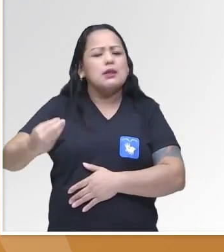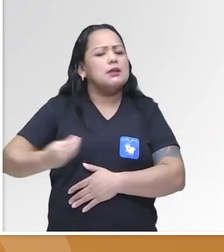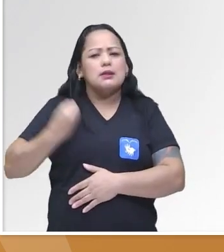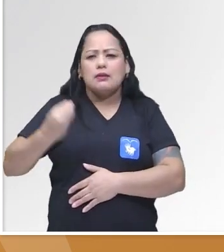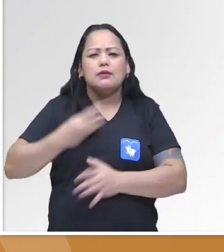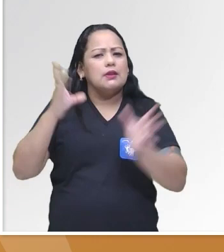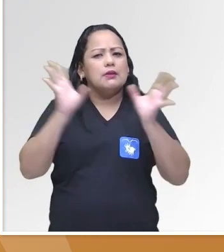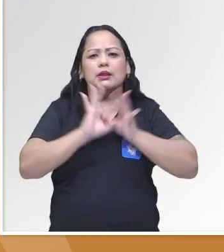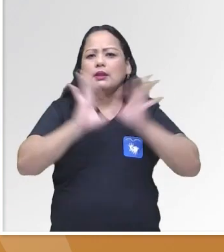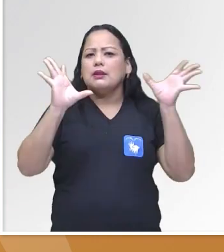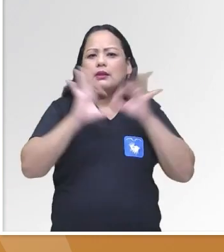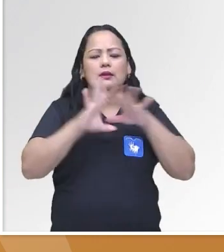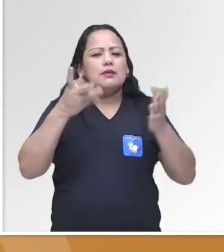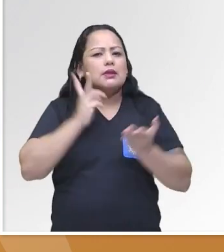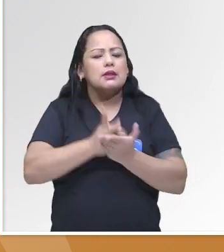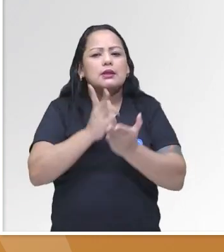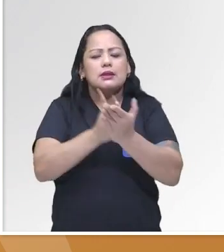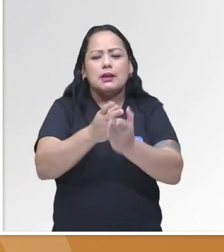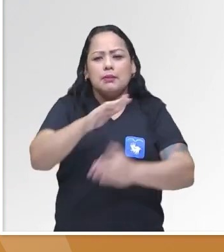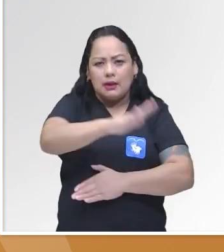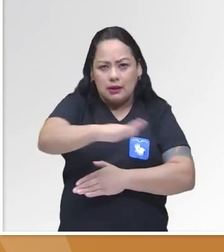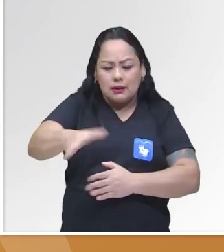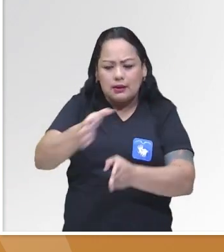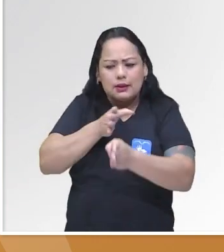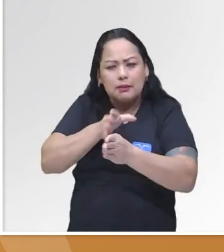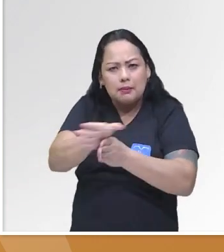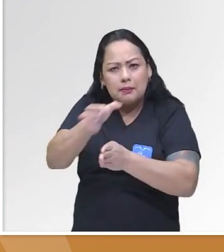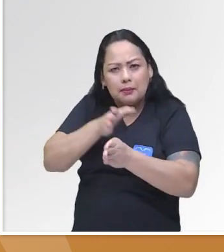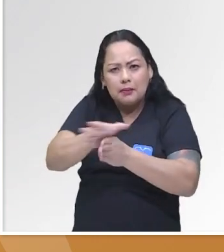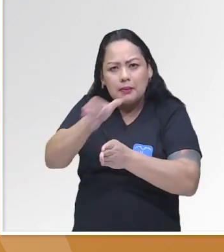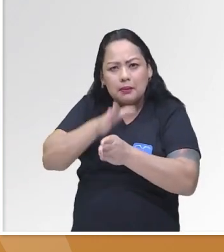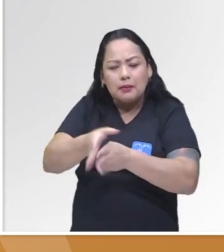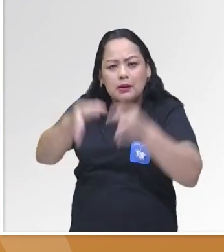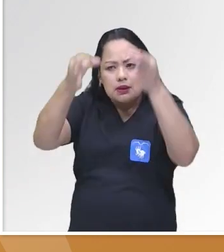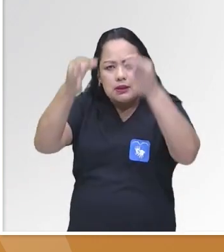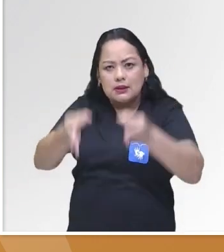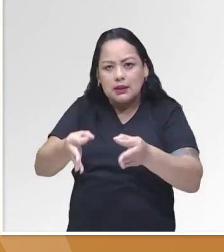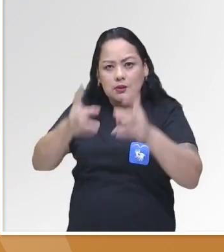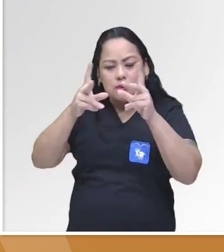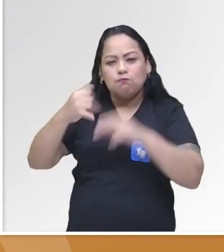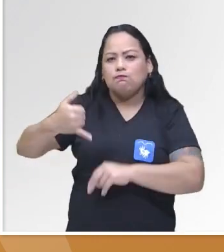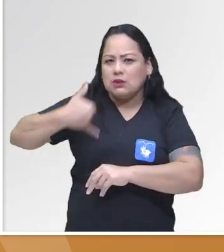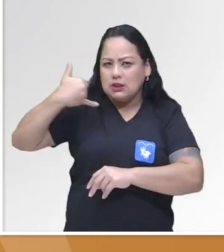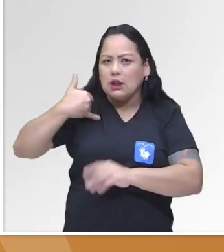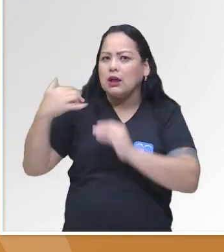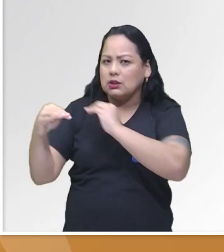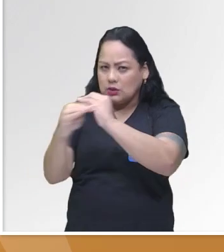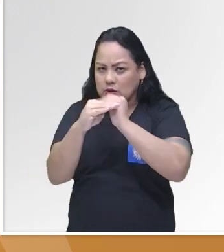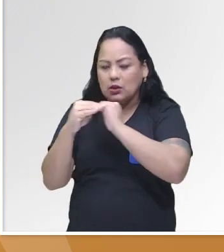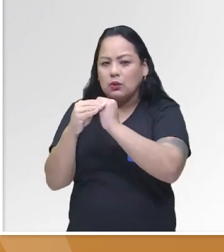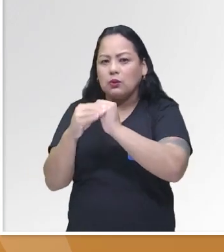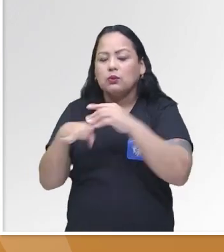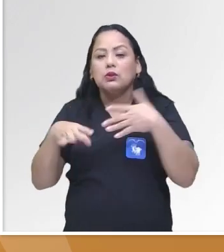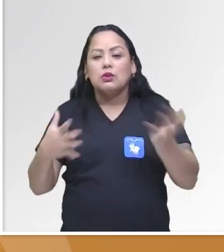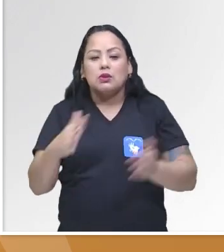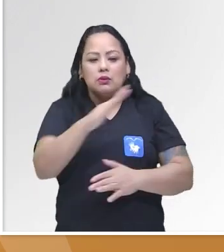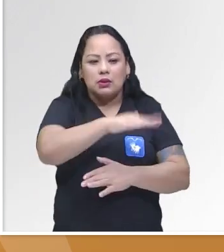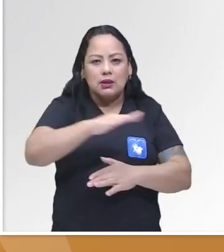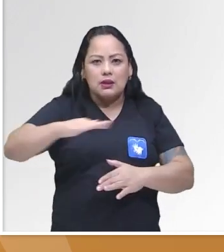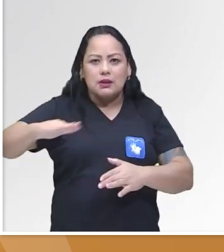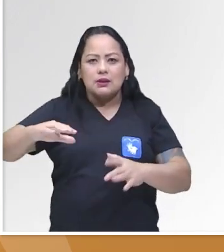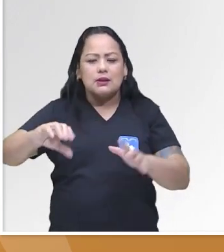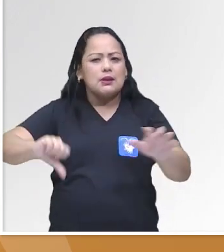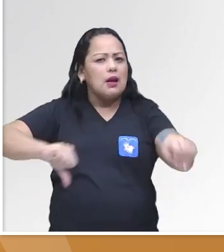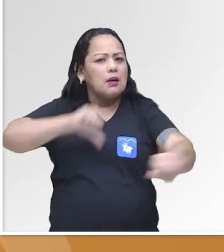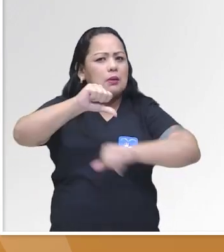livremente, ela está sempre ali sendo orientada dentro daquilo que é adequado à sua idade. Aí ela vai passar pelo ritual de passagem, que é